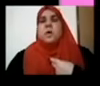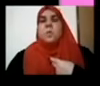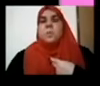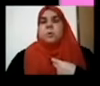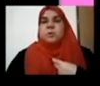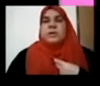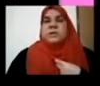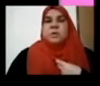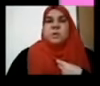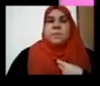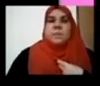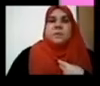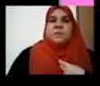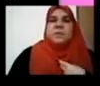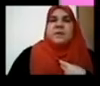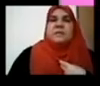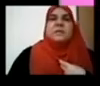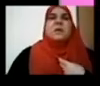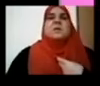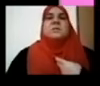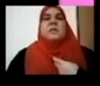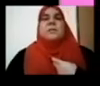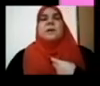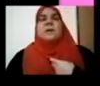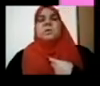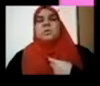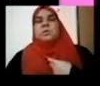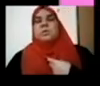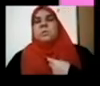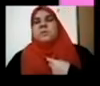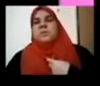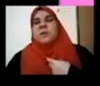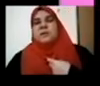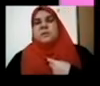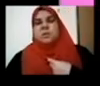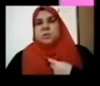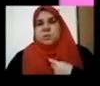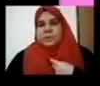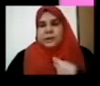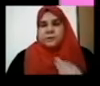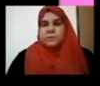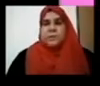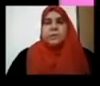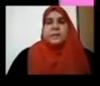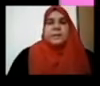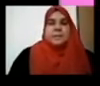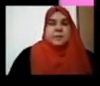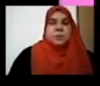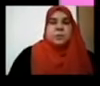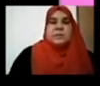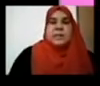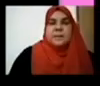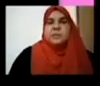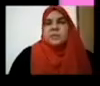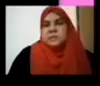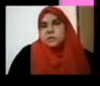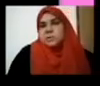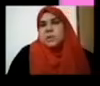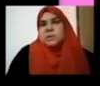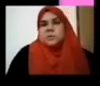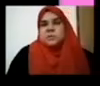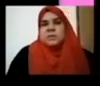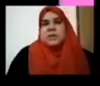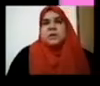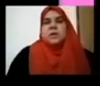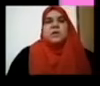diferença. O produto da soma pela diferença sempre resulta numa diferença de dois quadrados. Lembrando que os elementos têm que ser